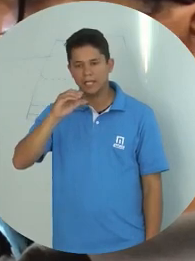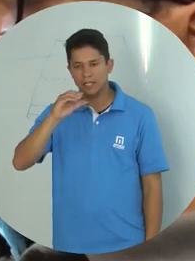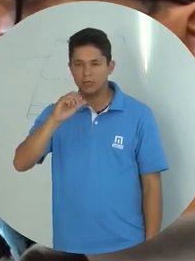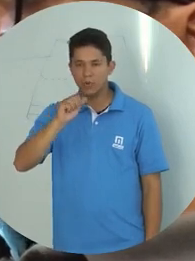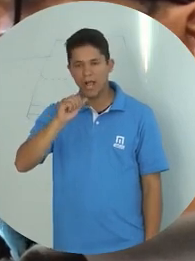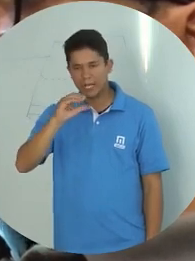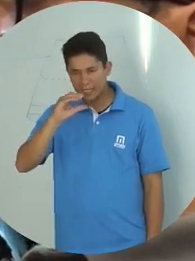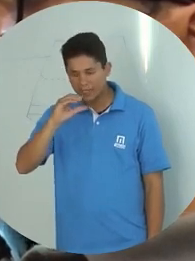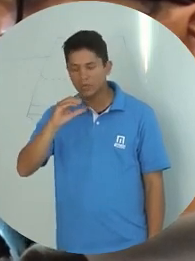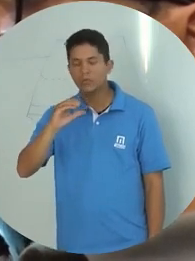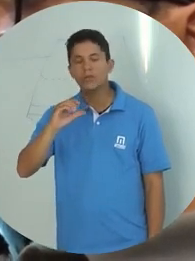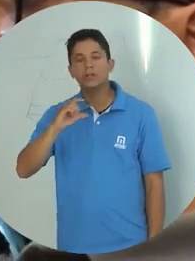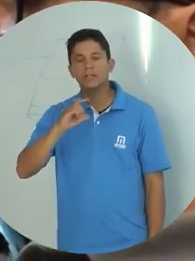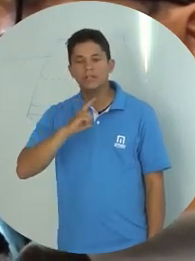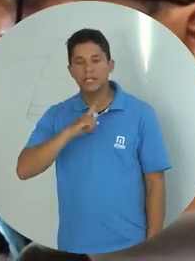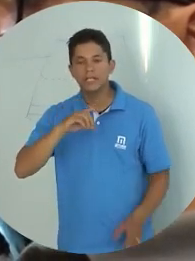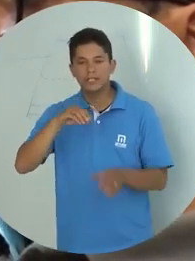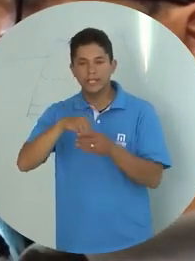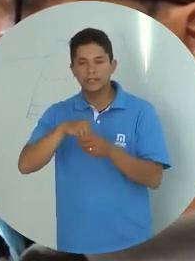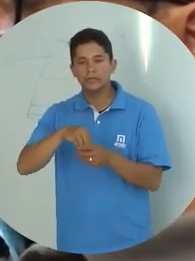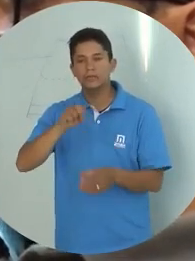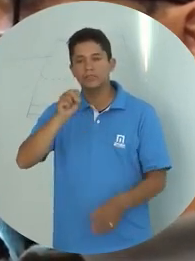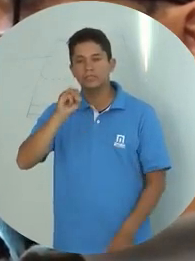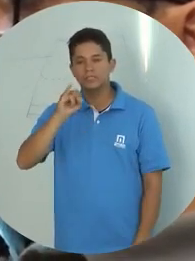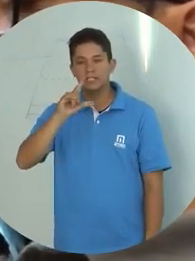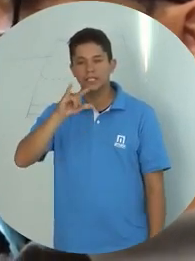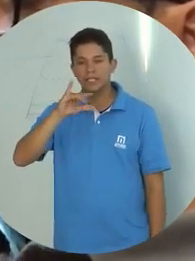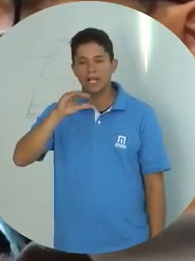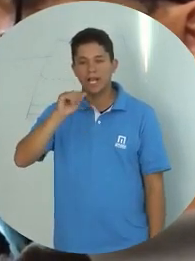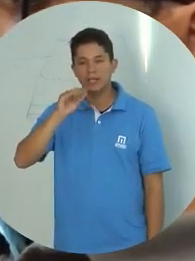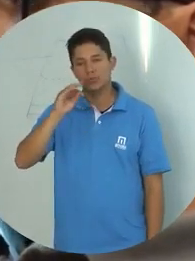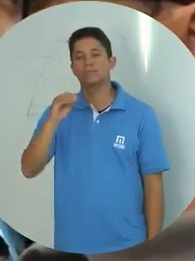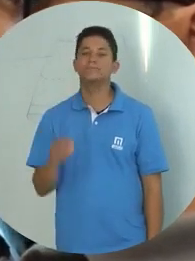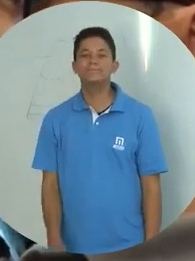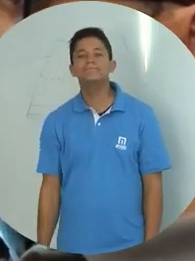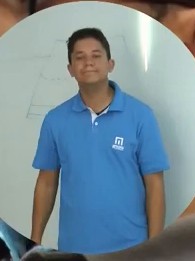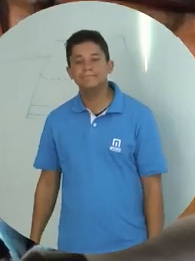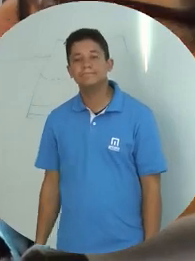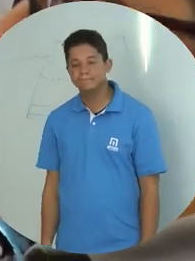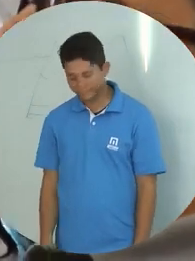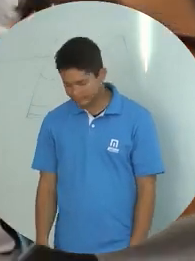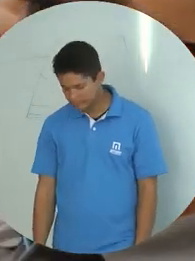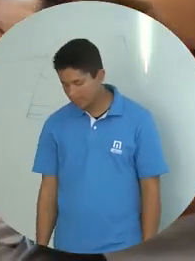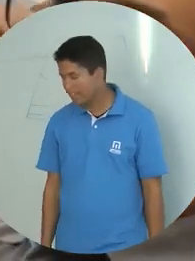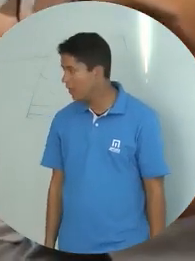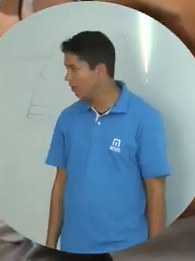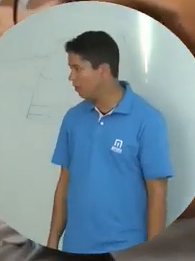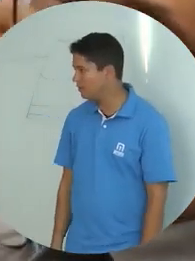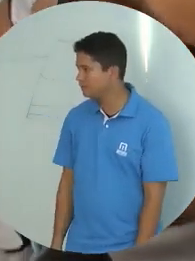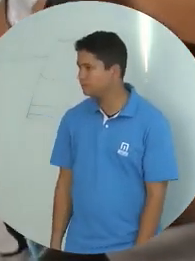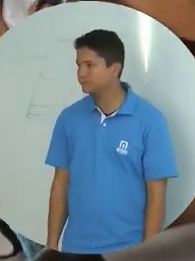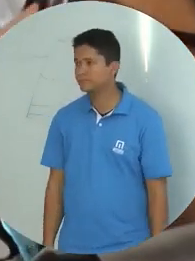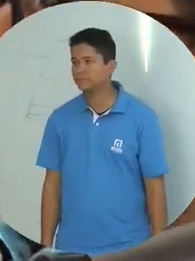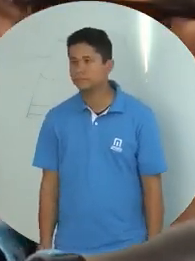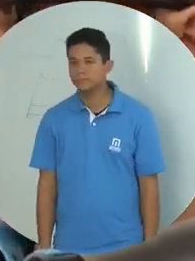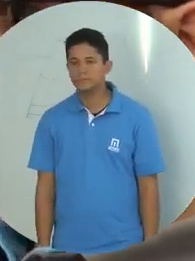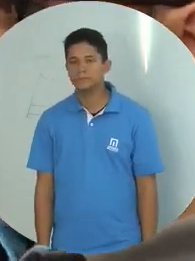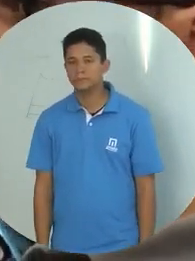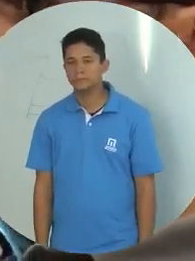também. Então, isso a gente usa muito. Eu vou falar desse caso aí mais tarde. É? Vou. Qual? Da nanocílica,